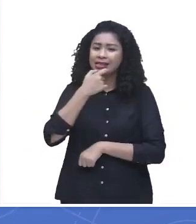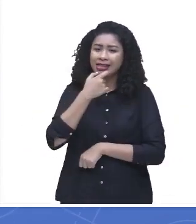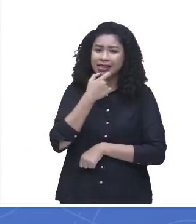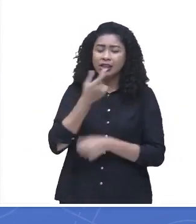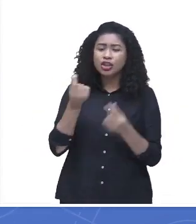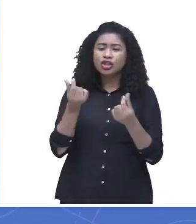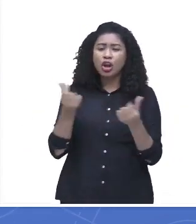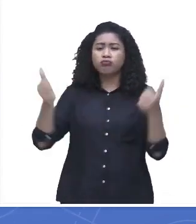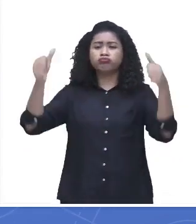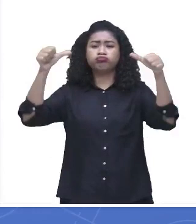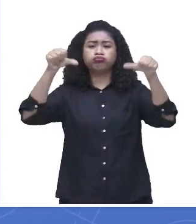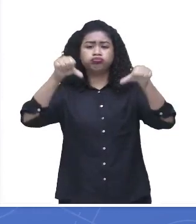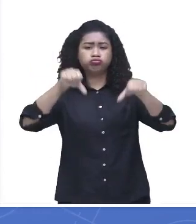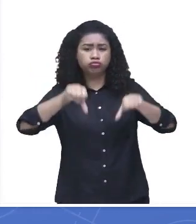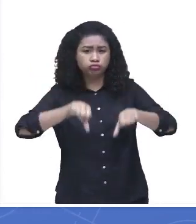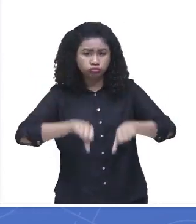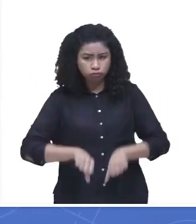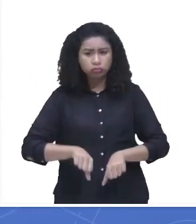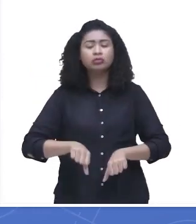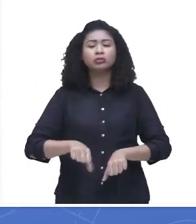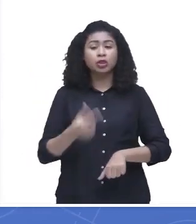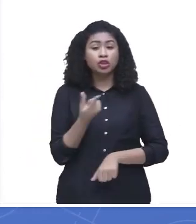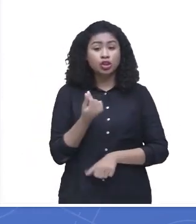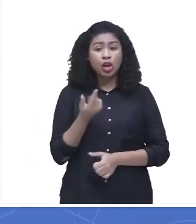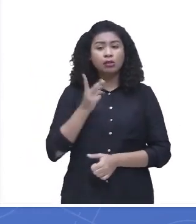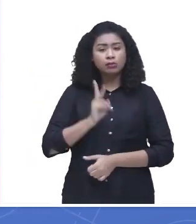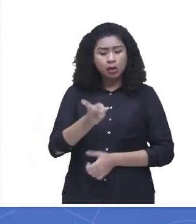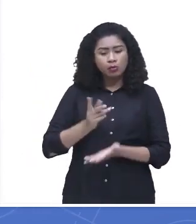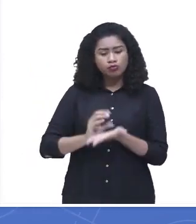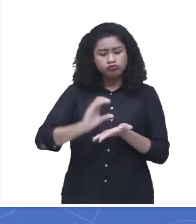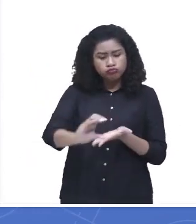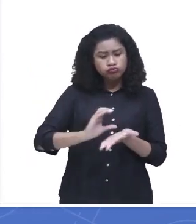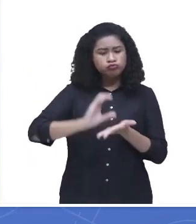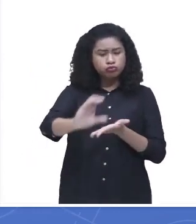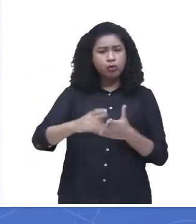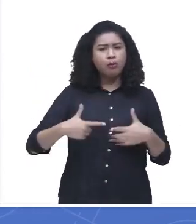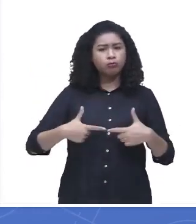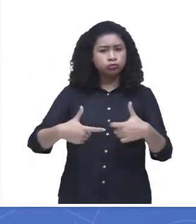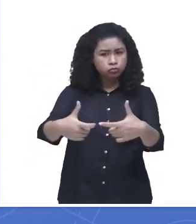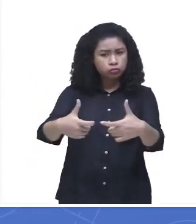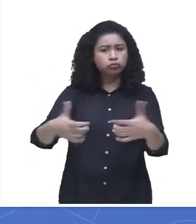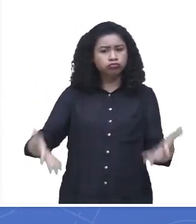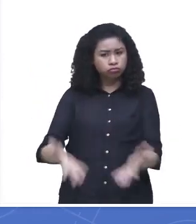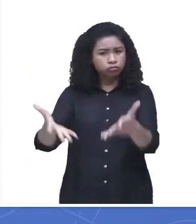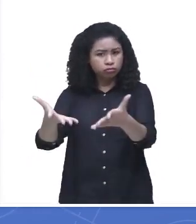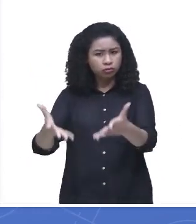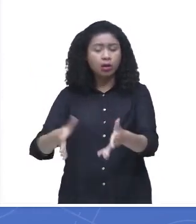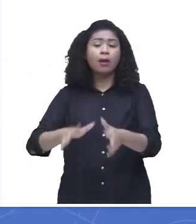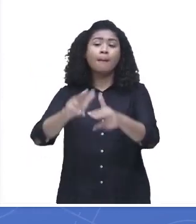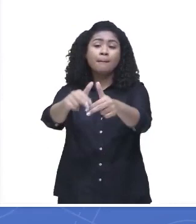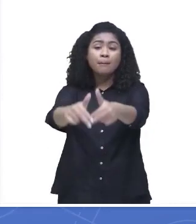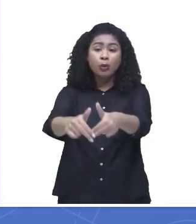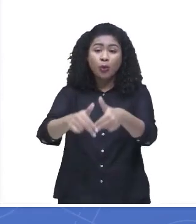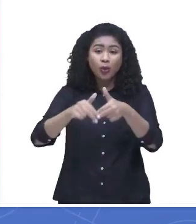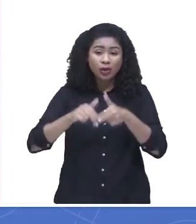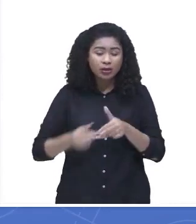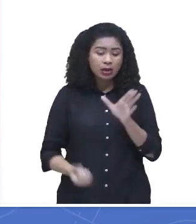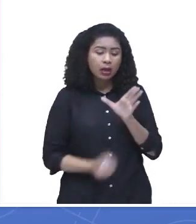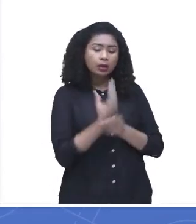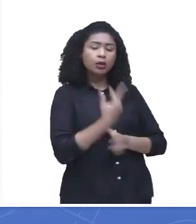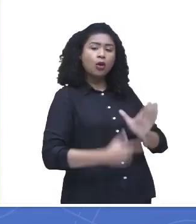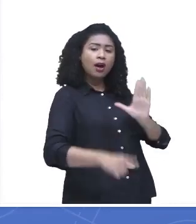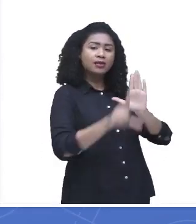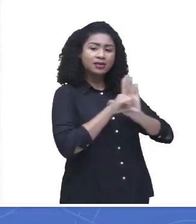suas riquezas para manter essa guerra, e é justamente esse motivo que vai levá-los a quê? A criar as leis